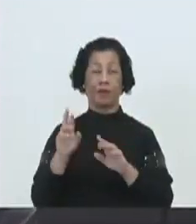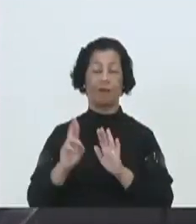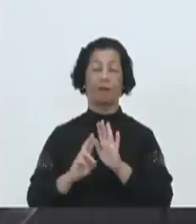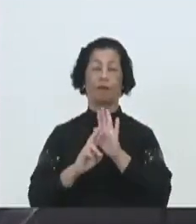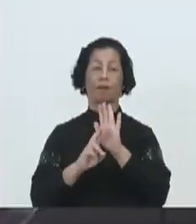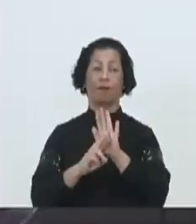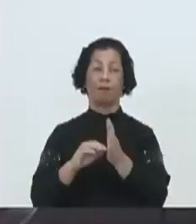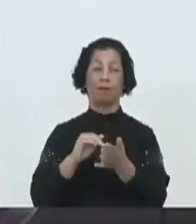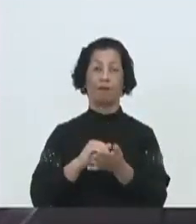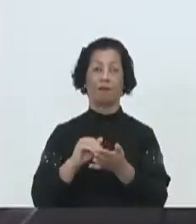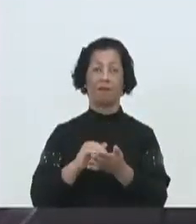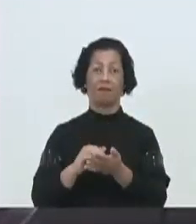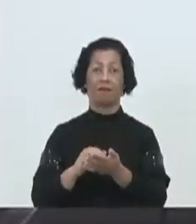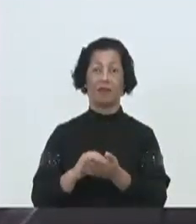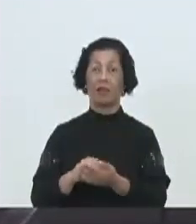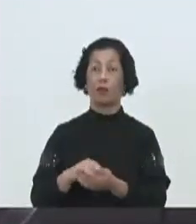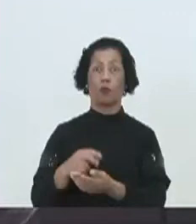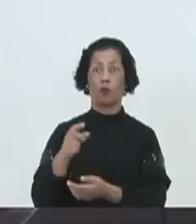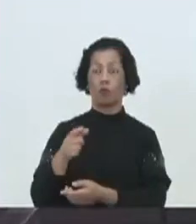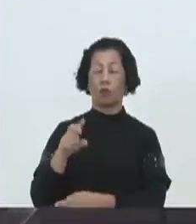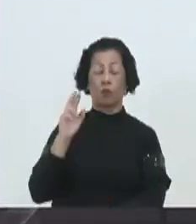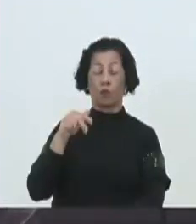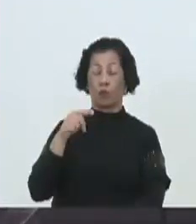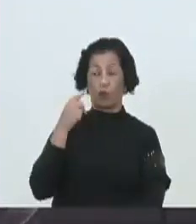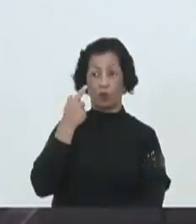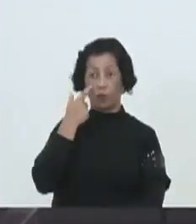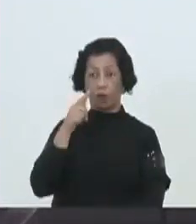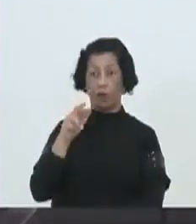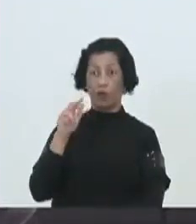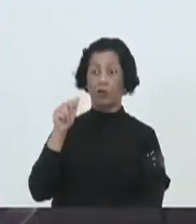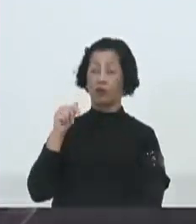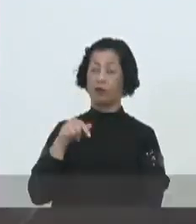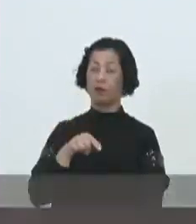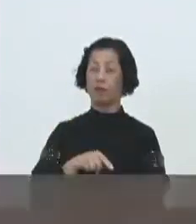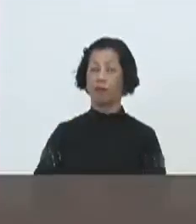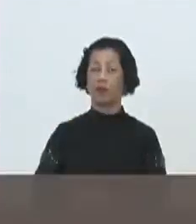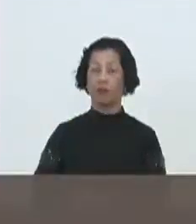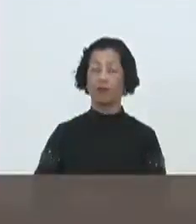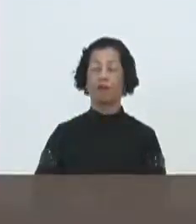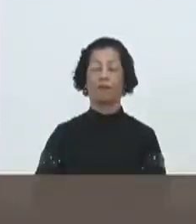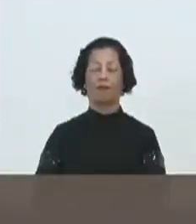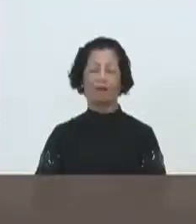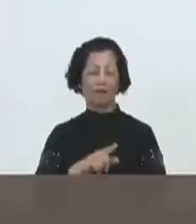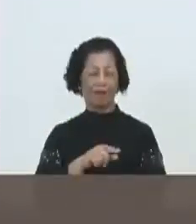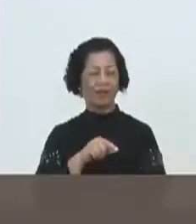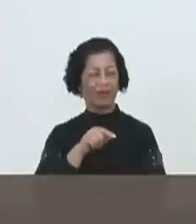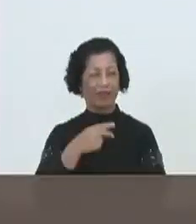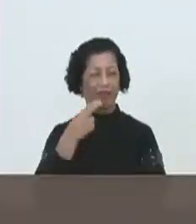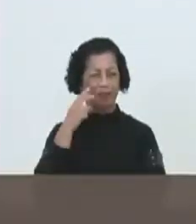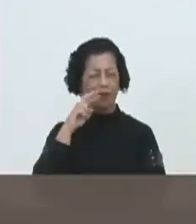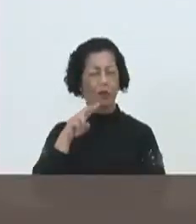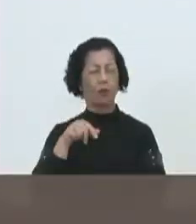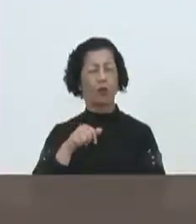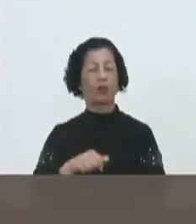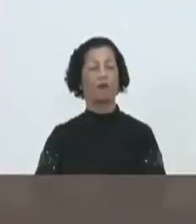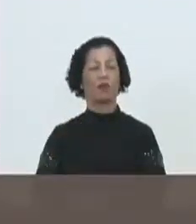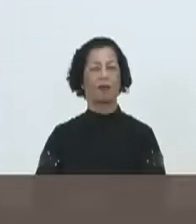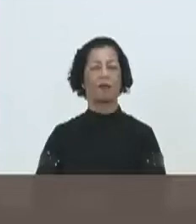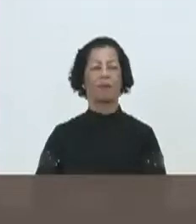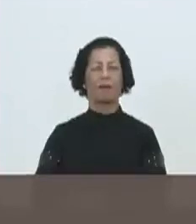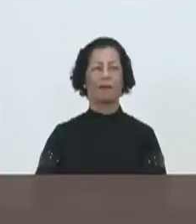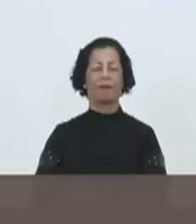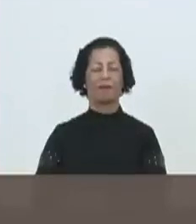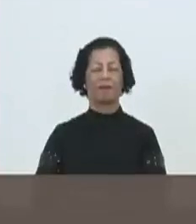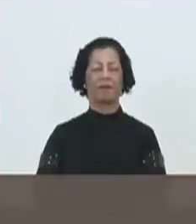que eu nunca vi aqui nessa casa Né Oscar ao Guilherme a todos da mesa presente